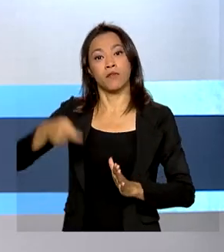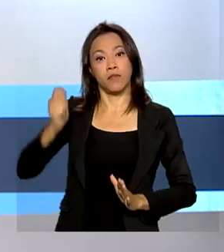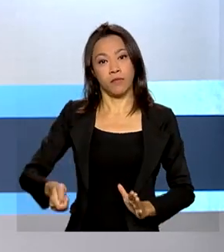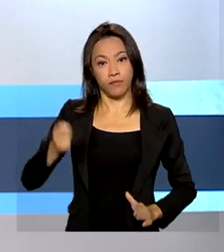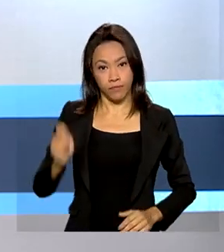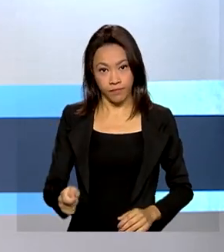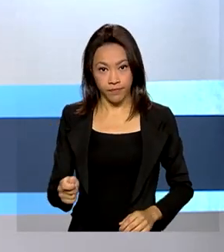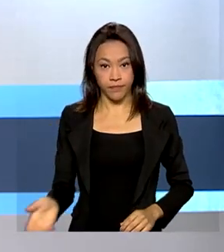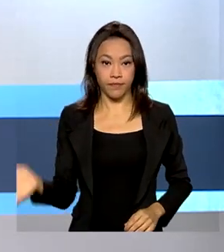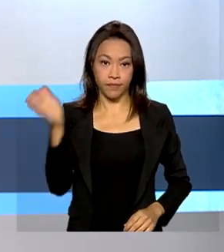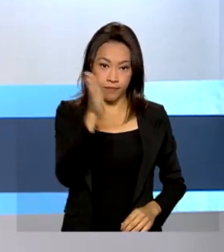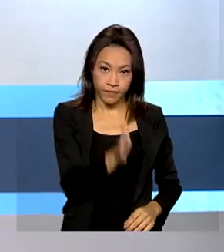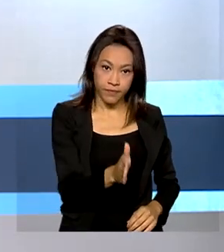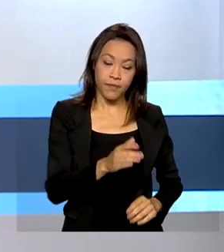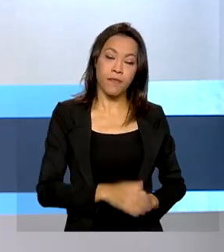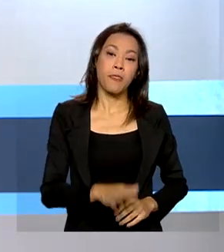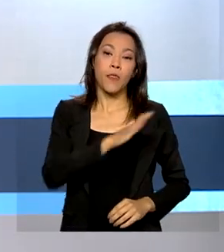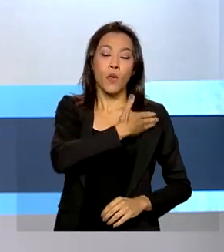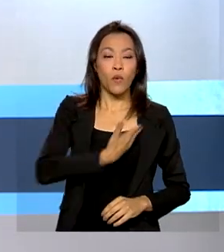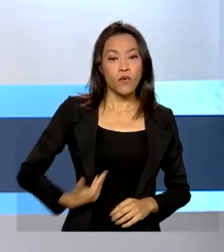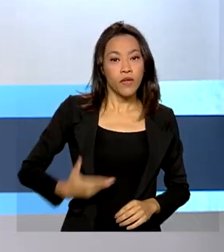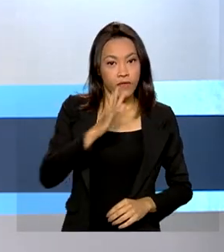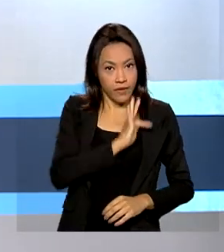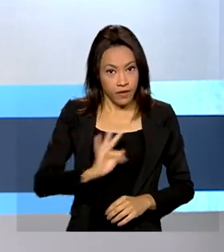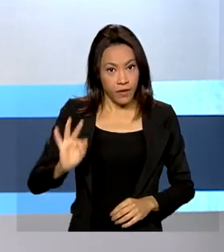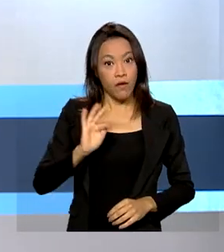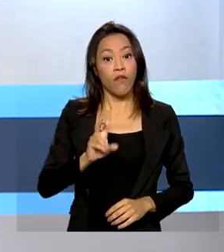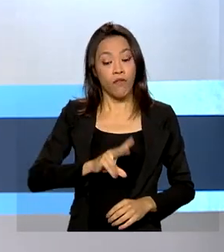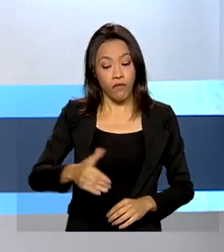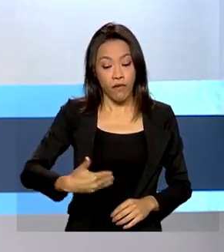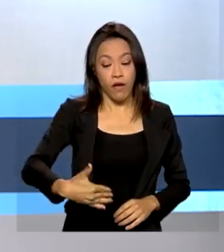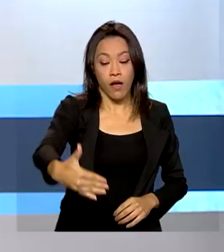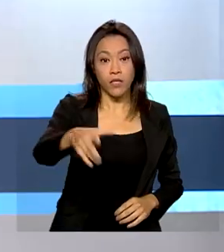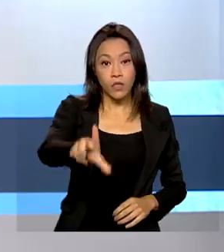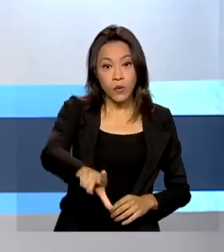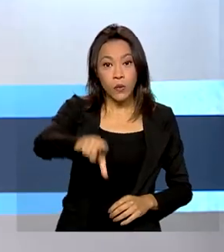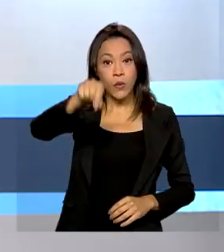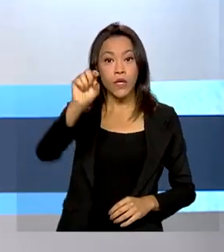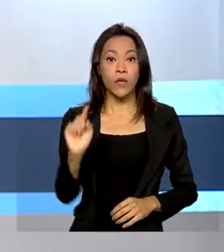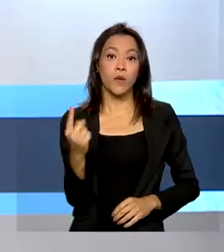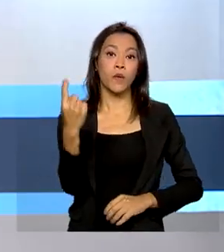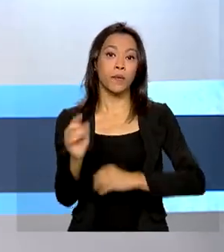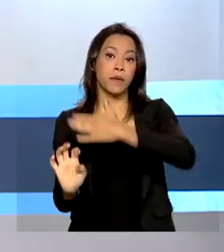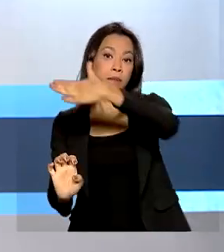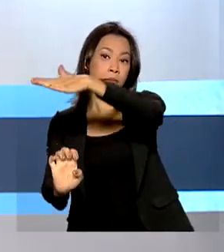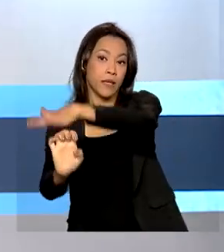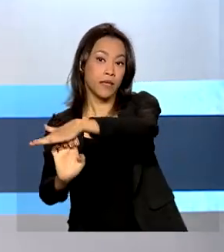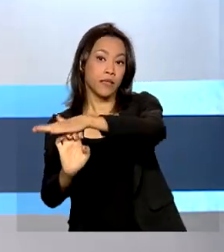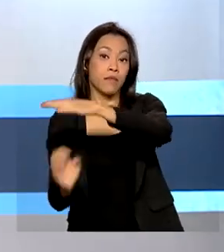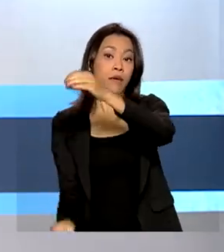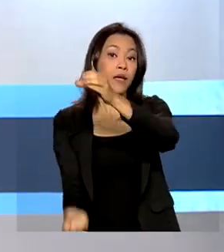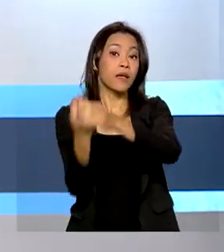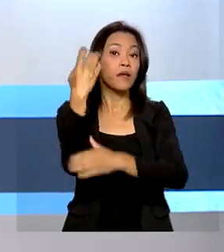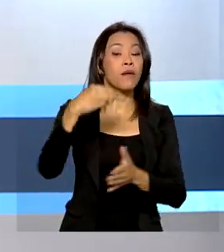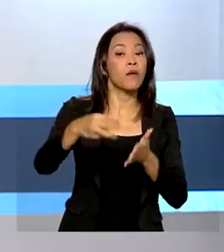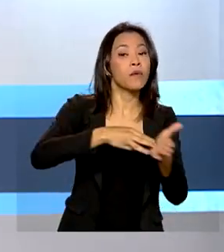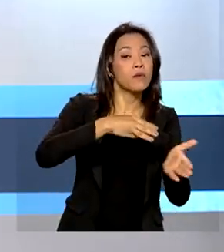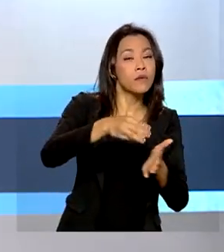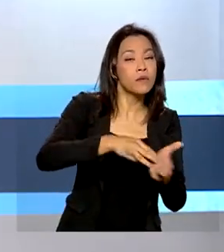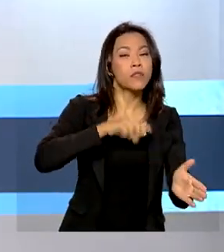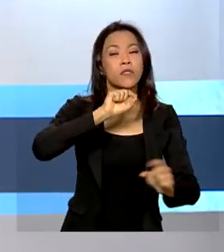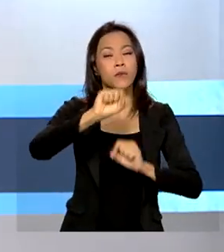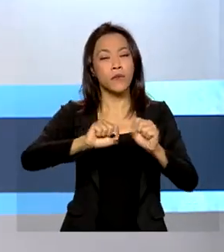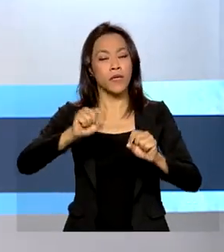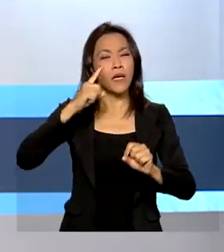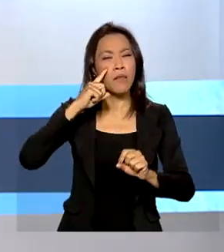e o governo federal vai selecionar uma empresa de consultoria para criar um método de medir as emissões de carbono no